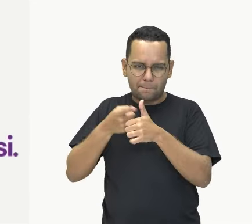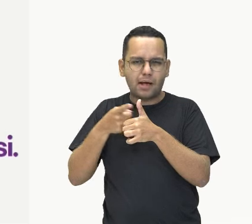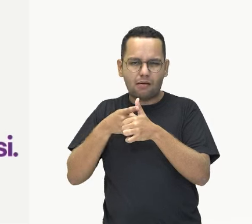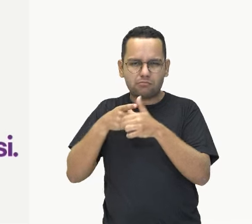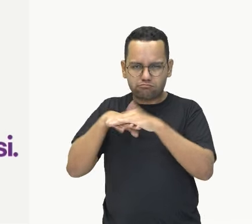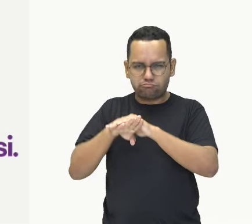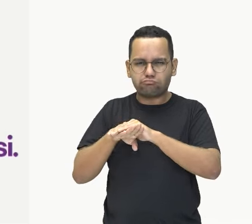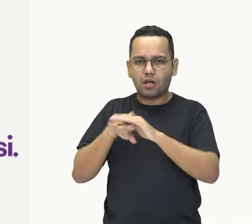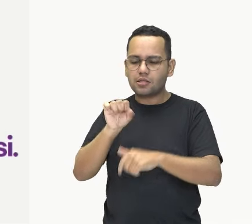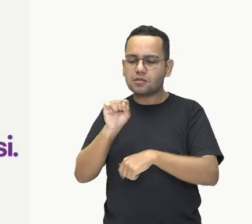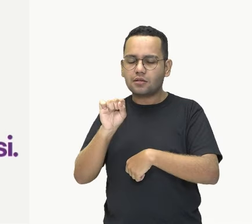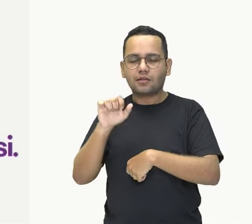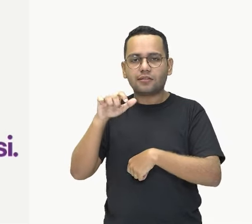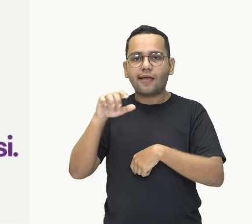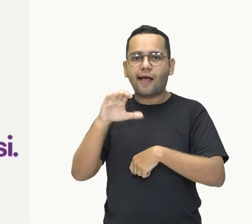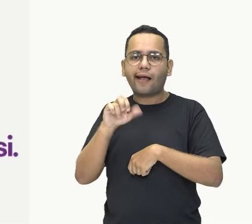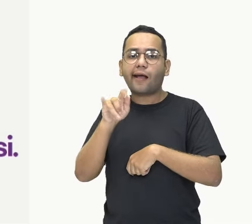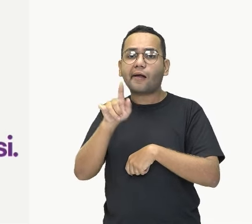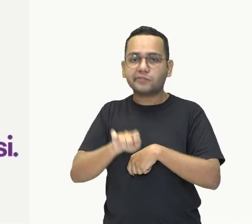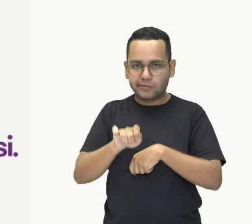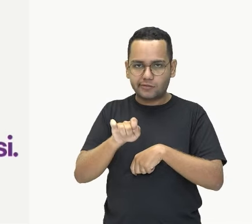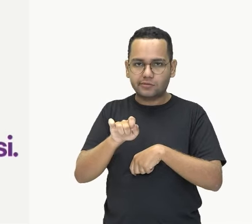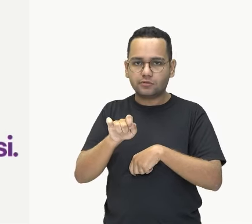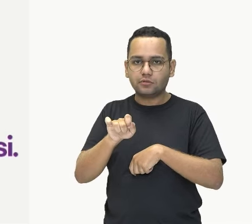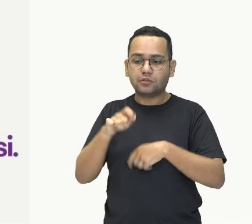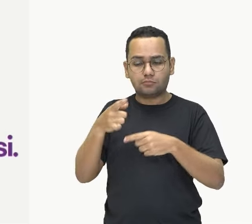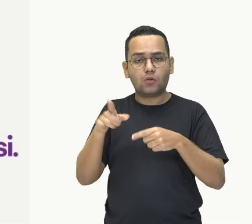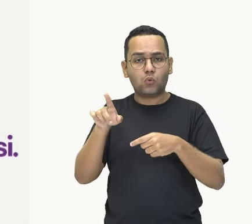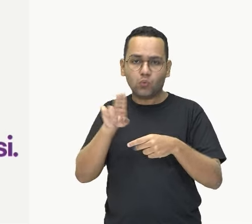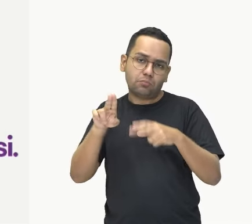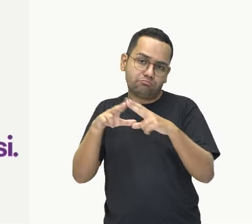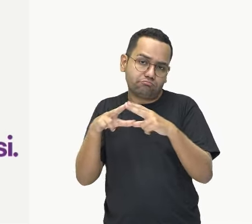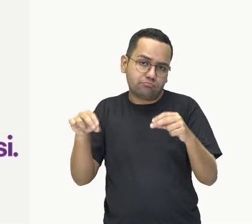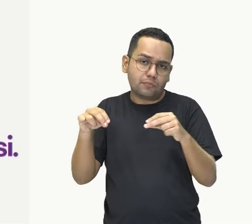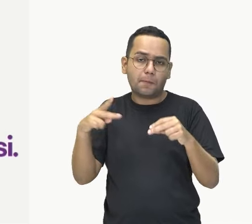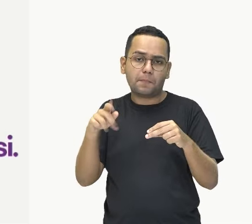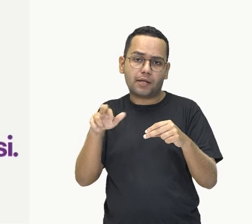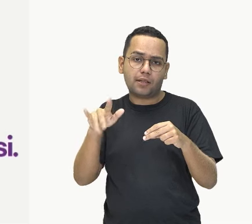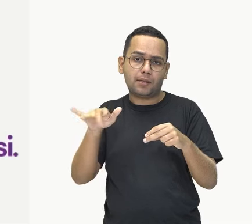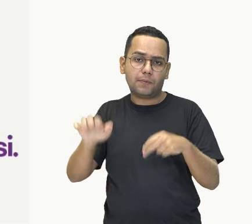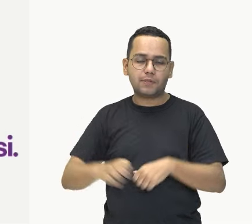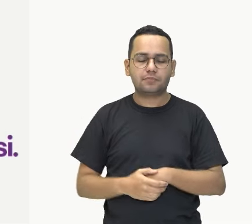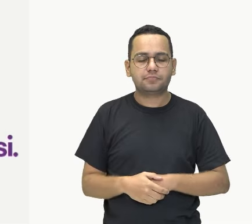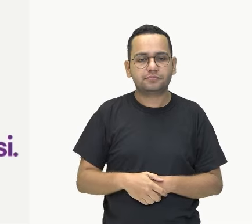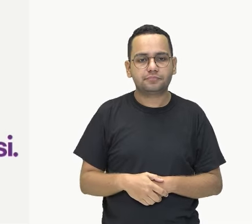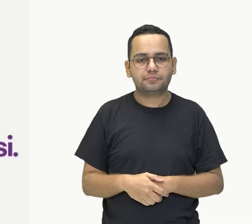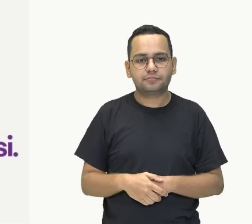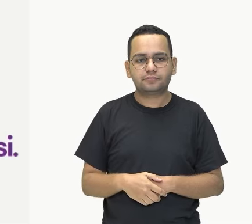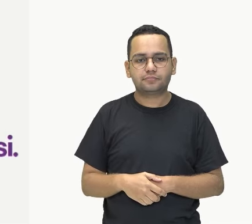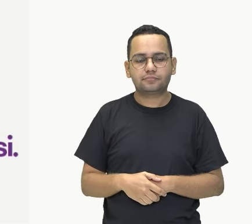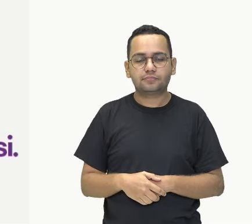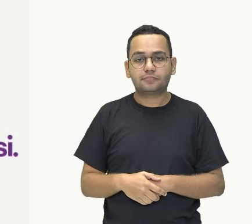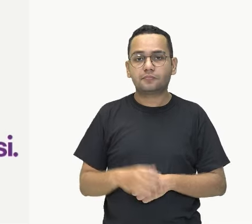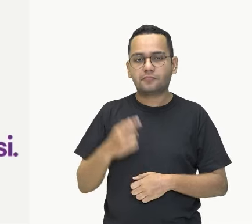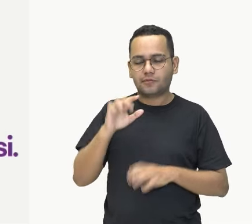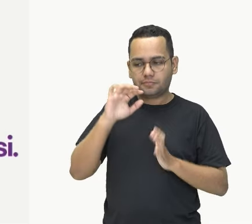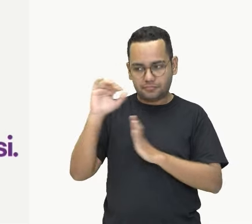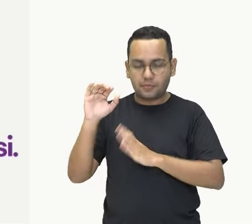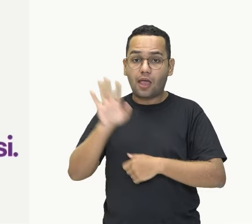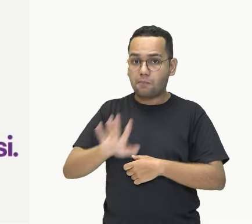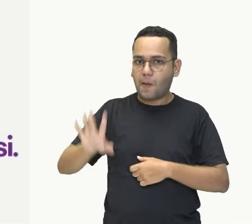bom? Então, ela possui, ó, comprimento, ela possui largura e ela